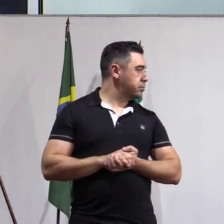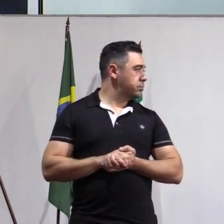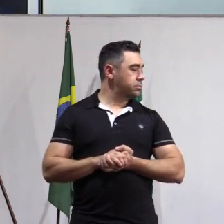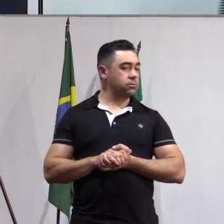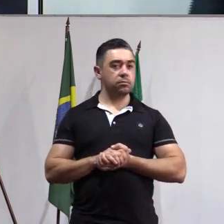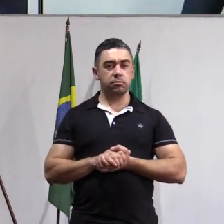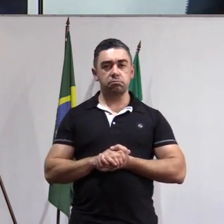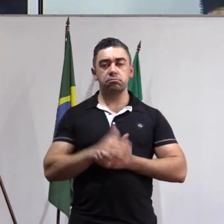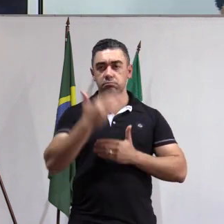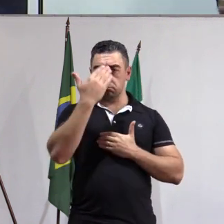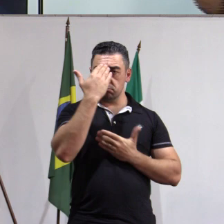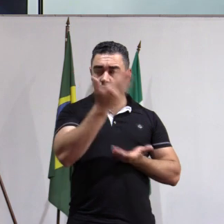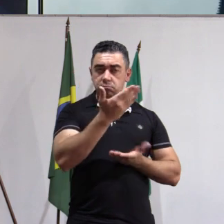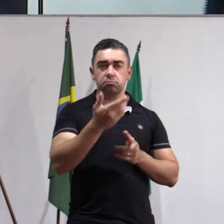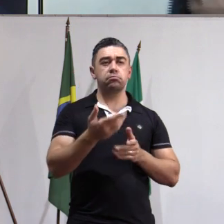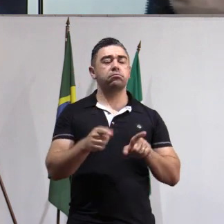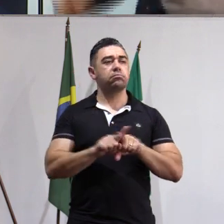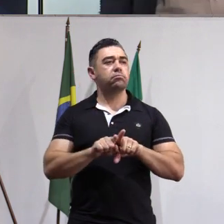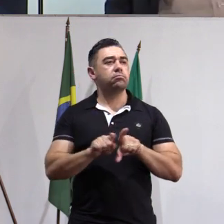Muito obrigado, Antoninho Caron.